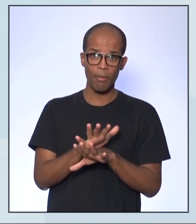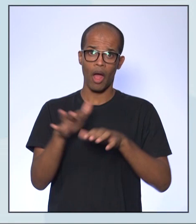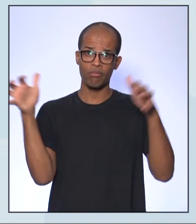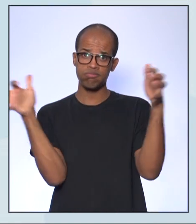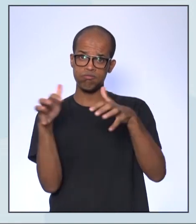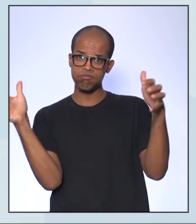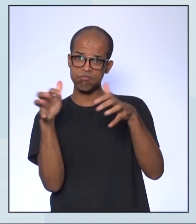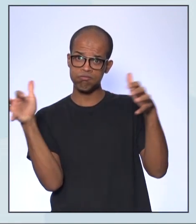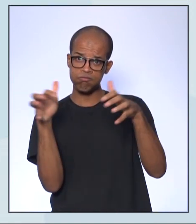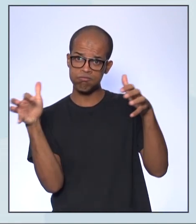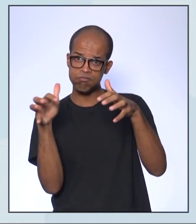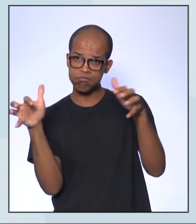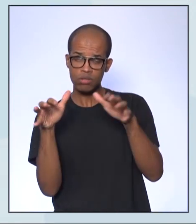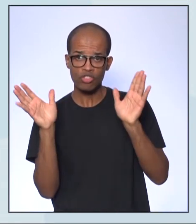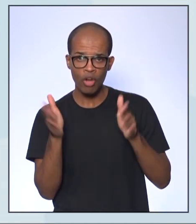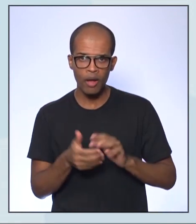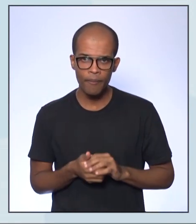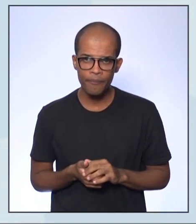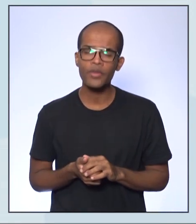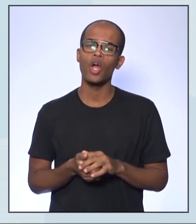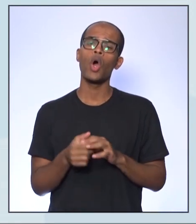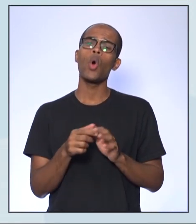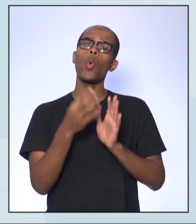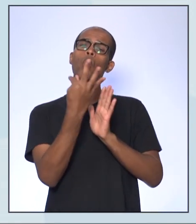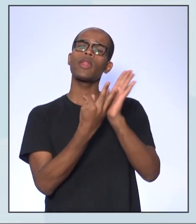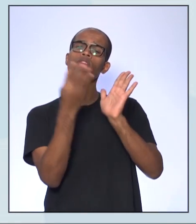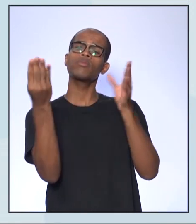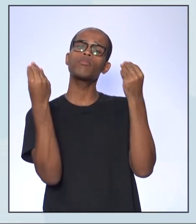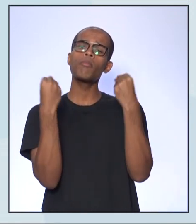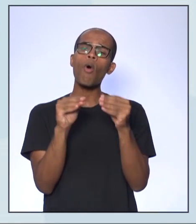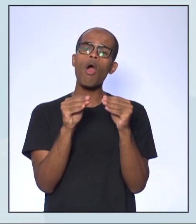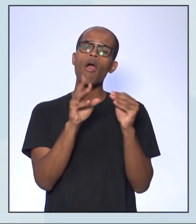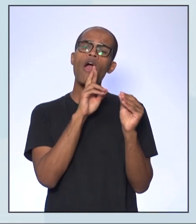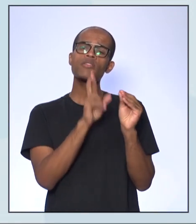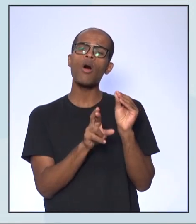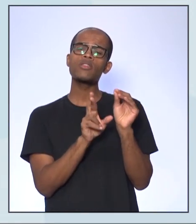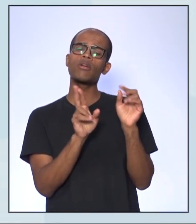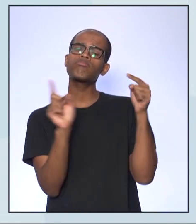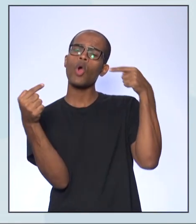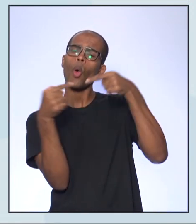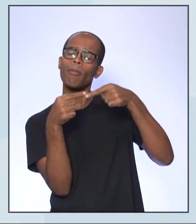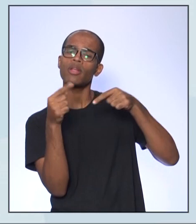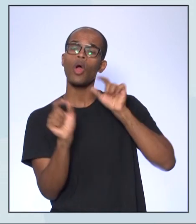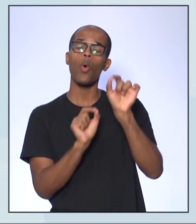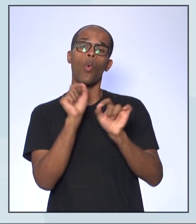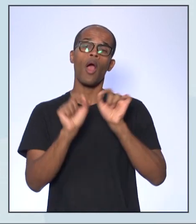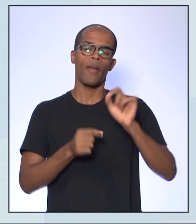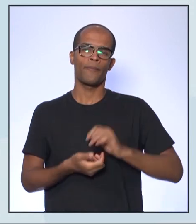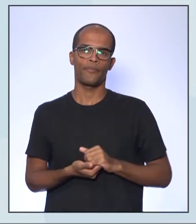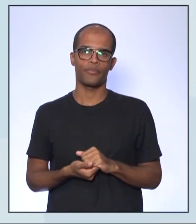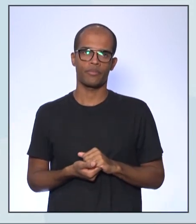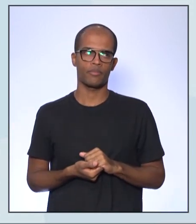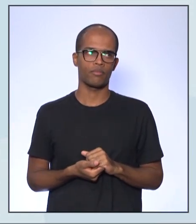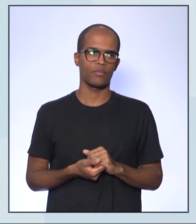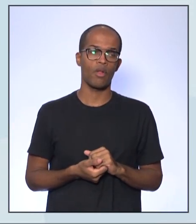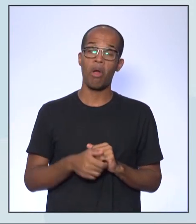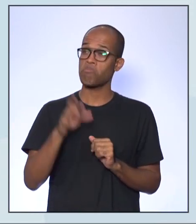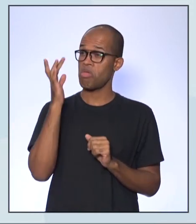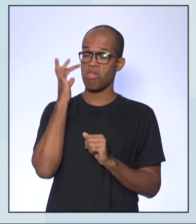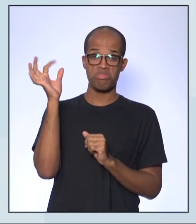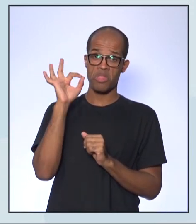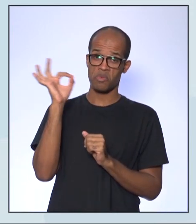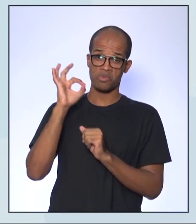verão? Quais elementos do trecho abaixo podem justificar a resposta? Então, olha só, não sei nada de